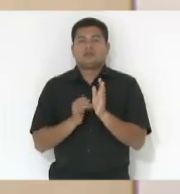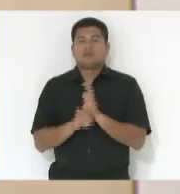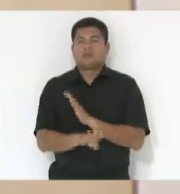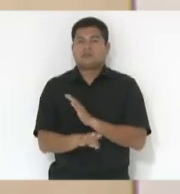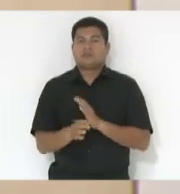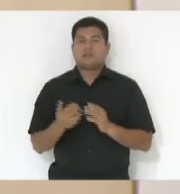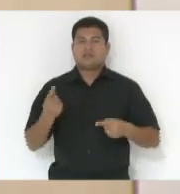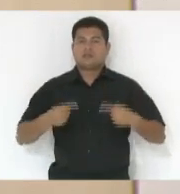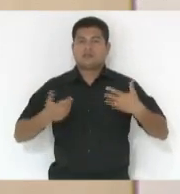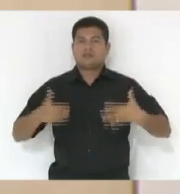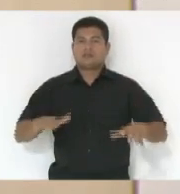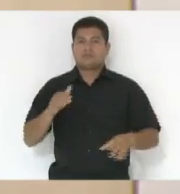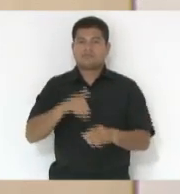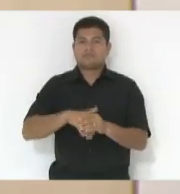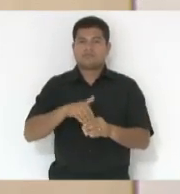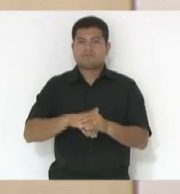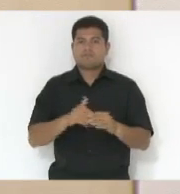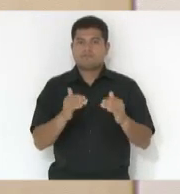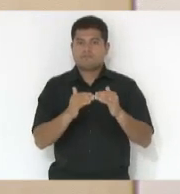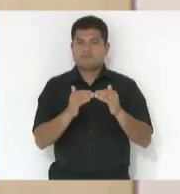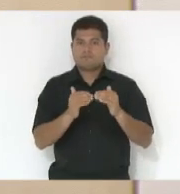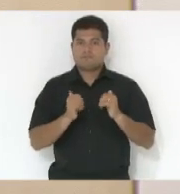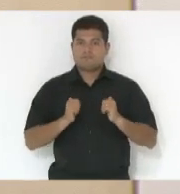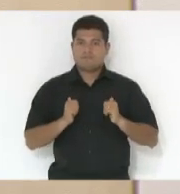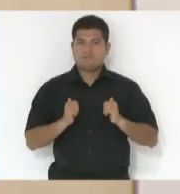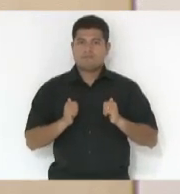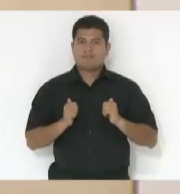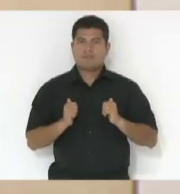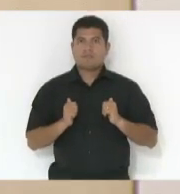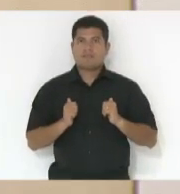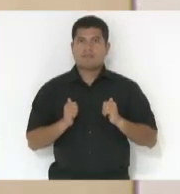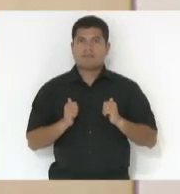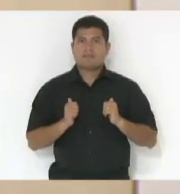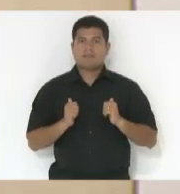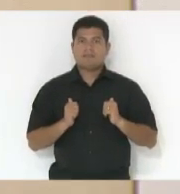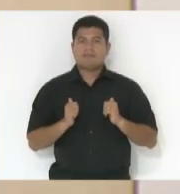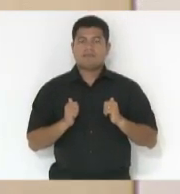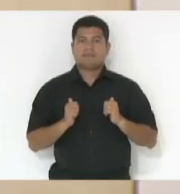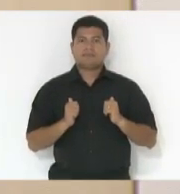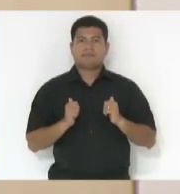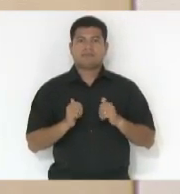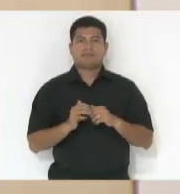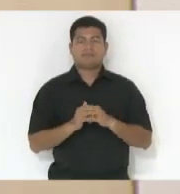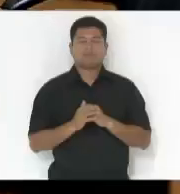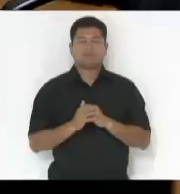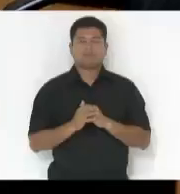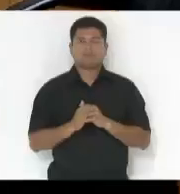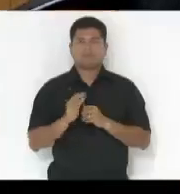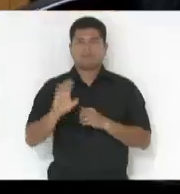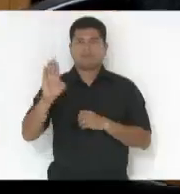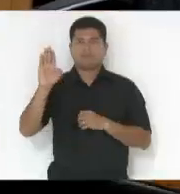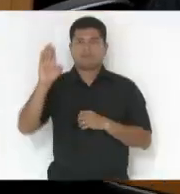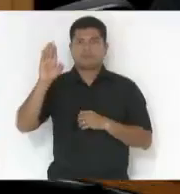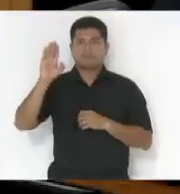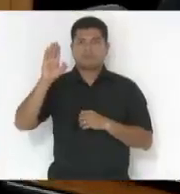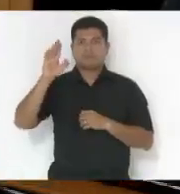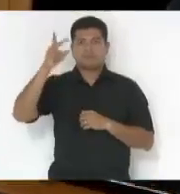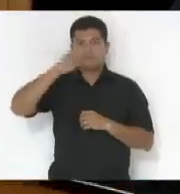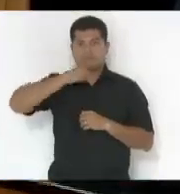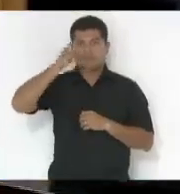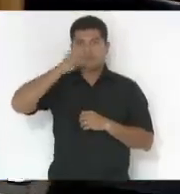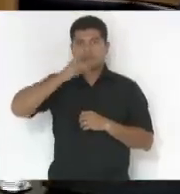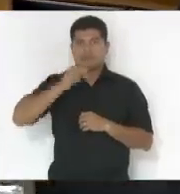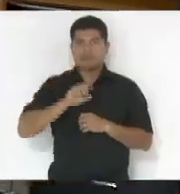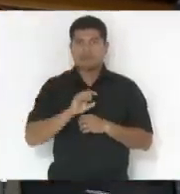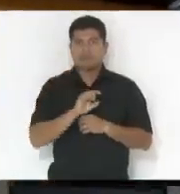queira discutir, em votação. Deputados que aprovam, permaneçam como se encontram. Senhor presidente. Com a palavra, deputado Kennedy Nunes. Em